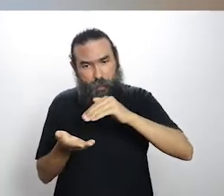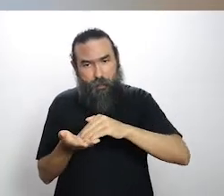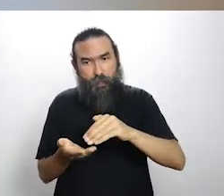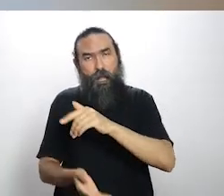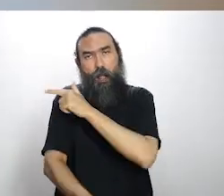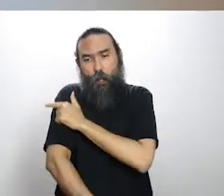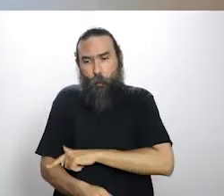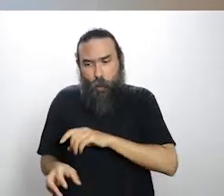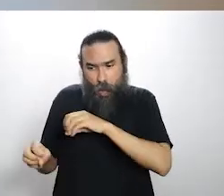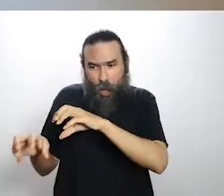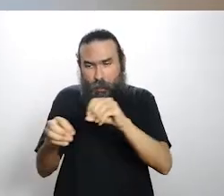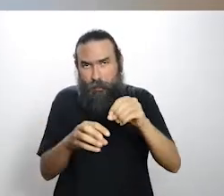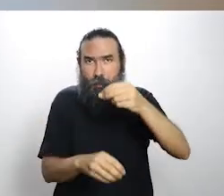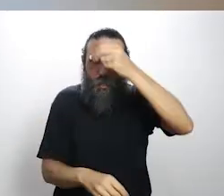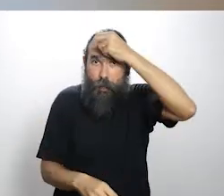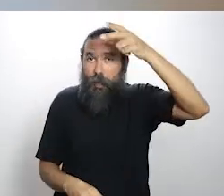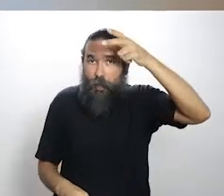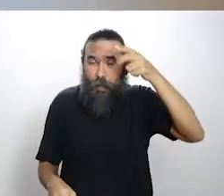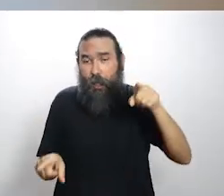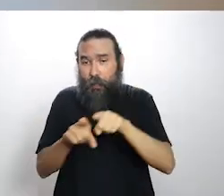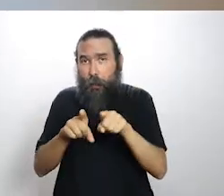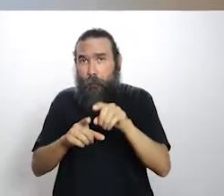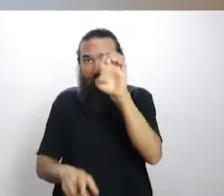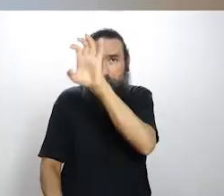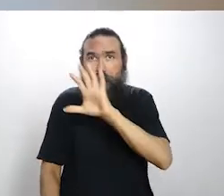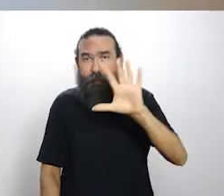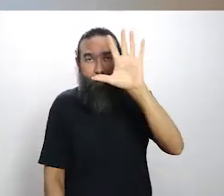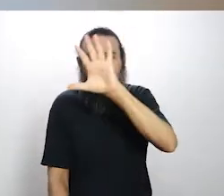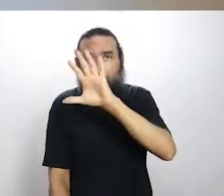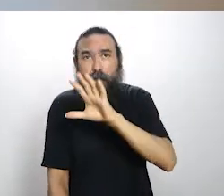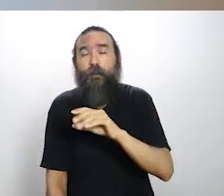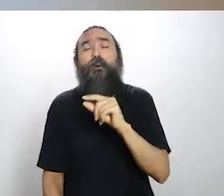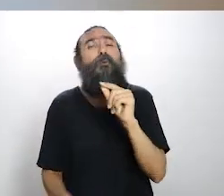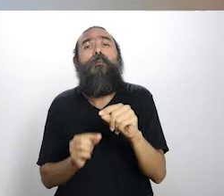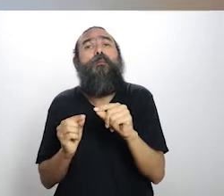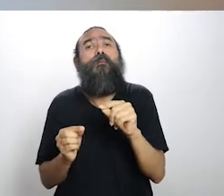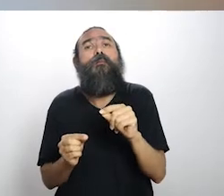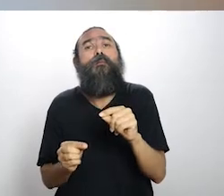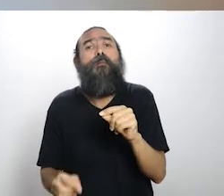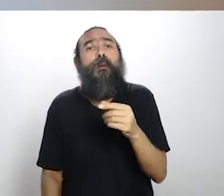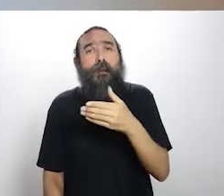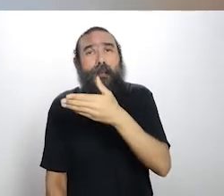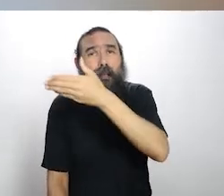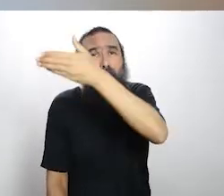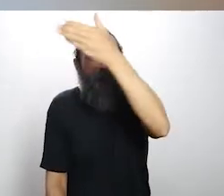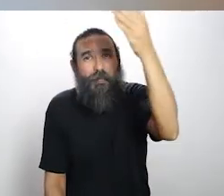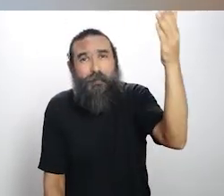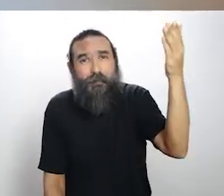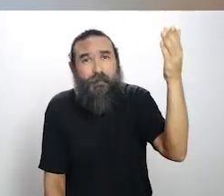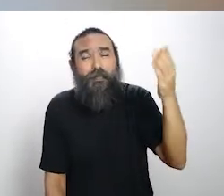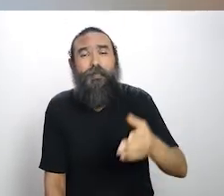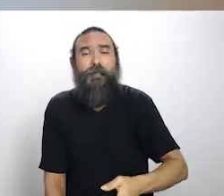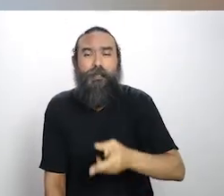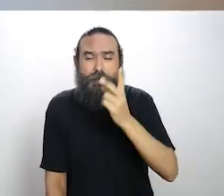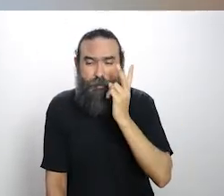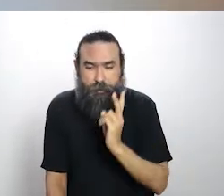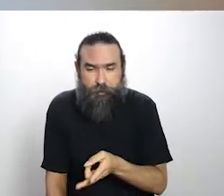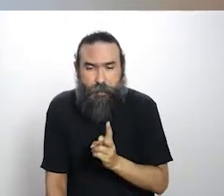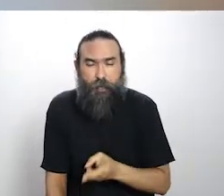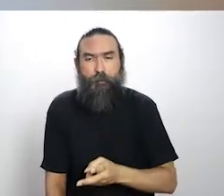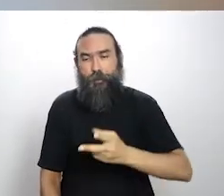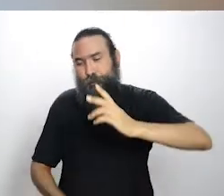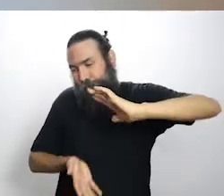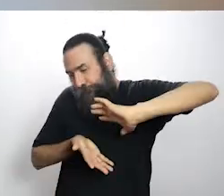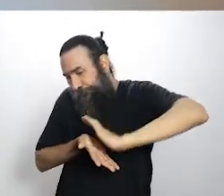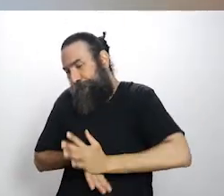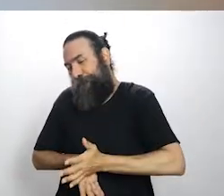vê são as mesmas violências e opressões de 520 anos,